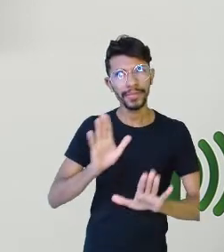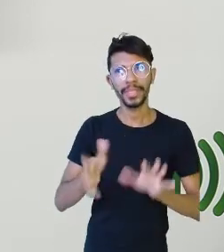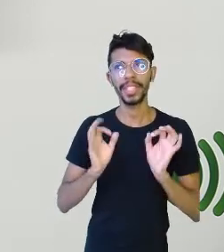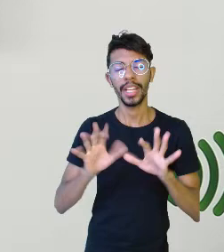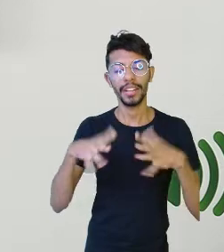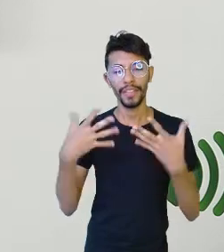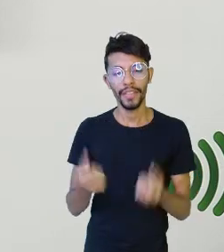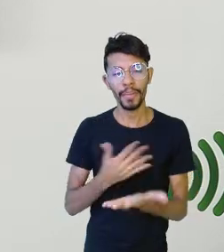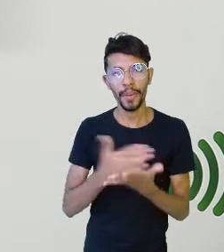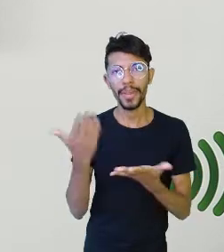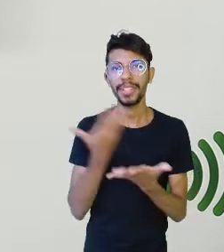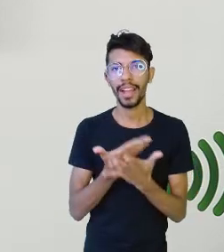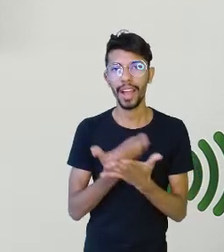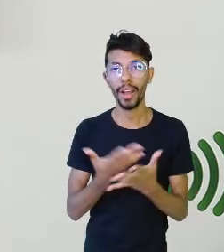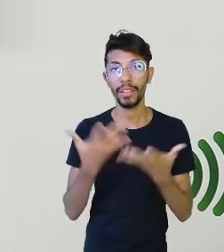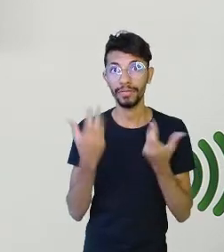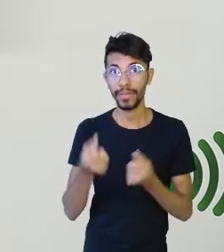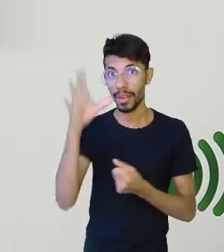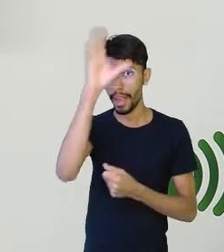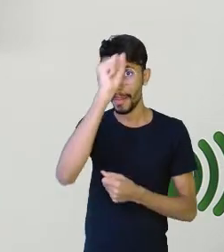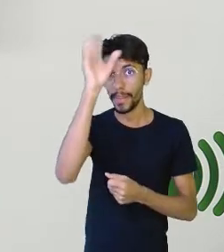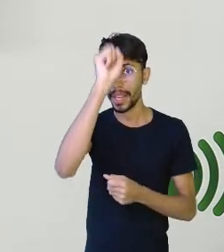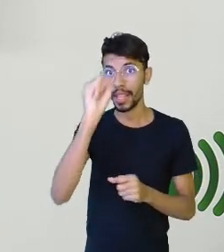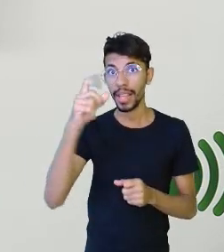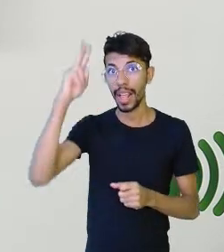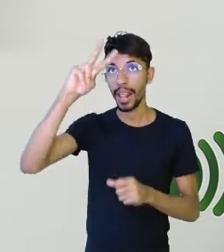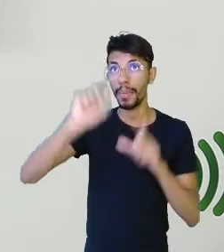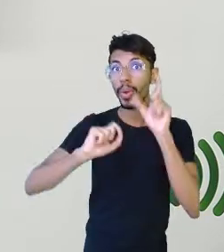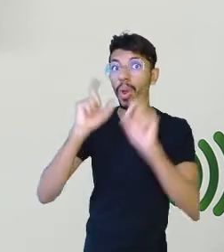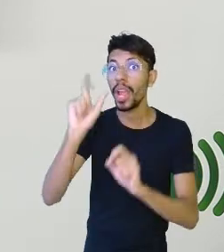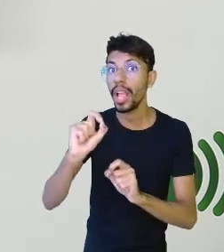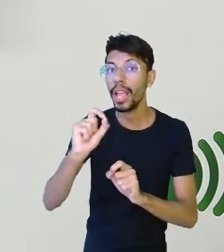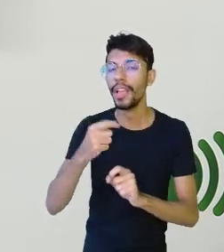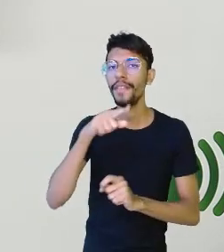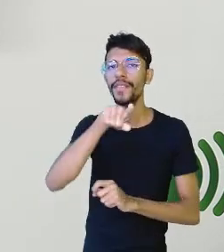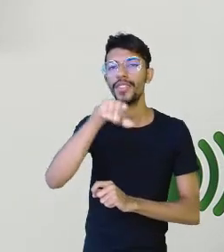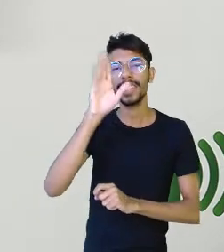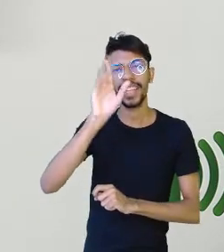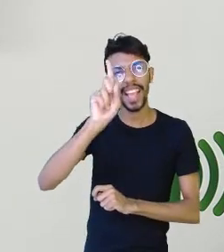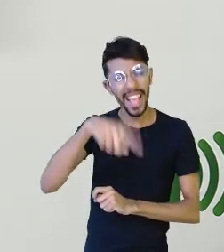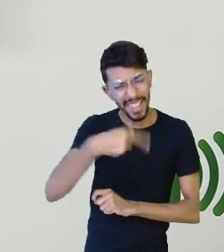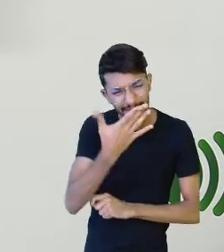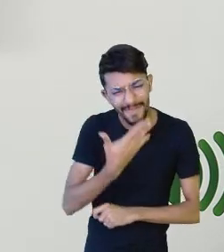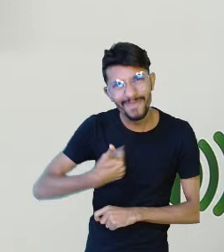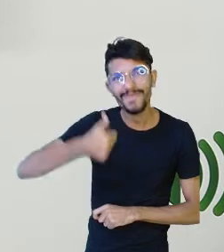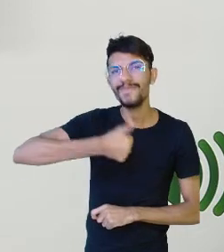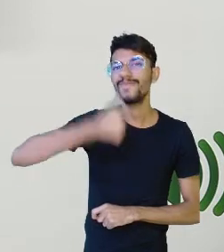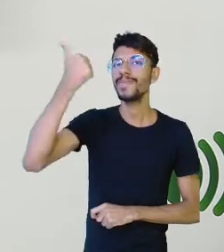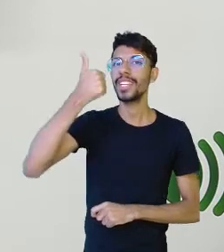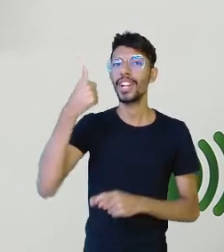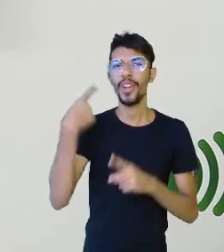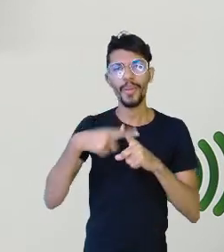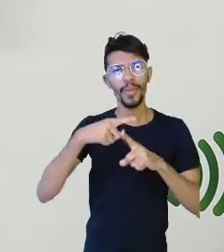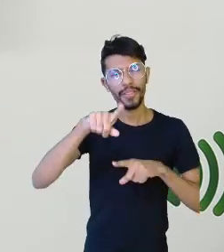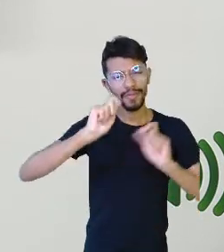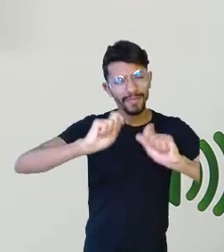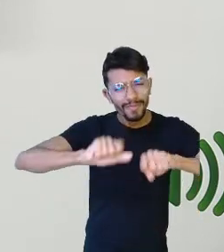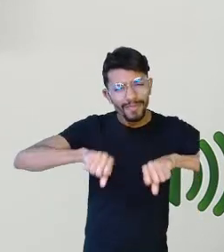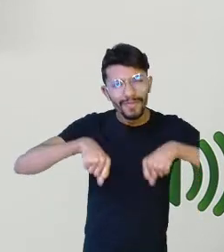aula. Vamos aprender, lembrando que você é o melhor. Você é o melhor porque você se esforça, porque